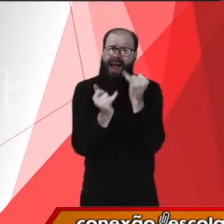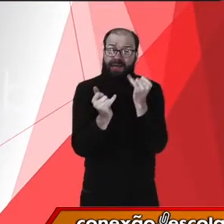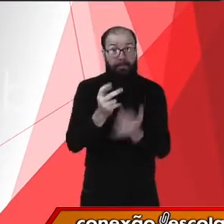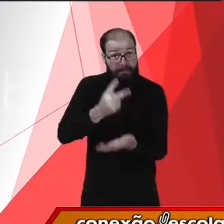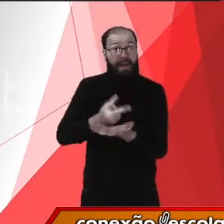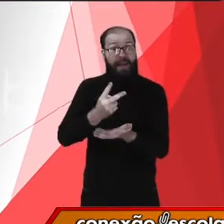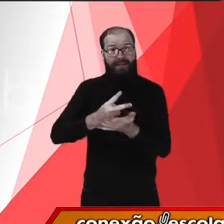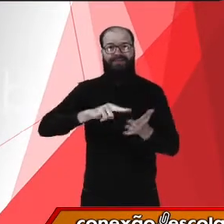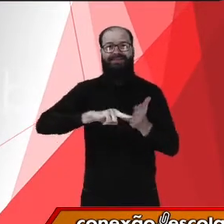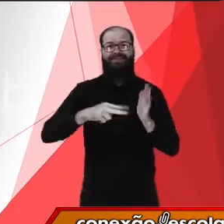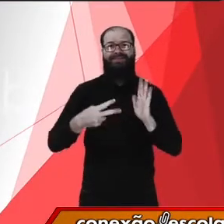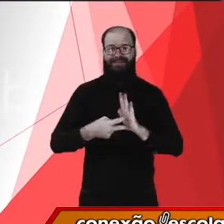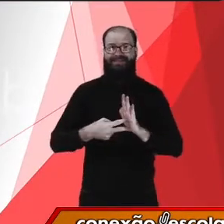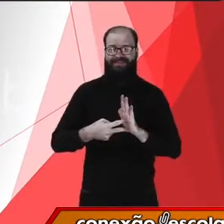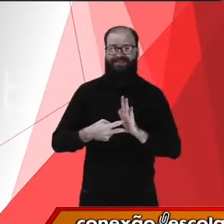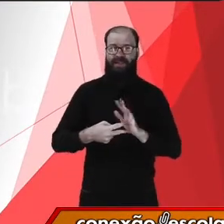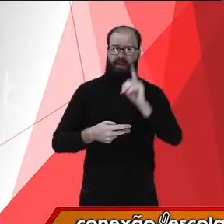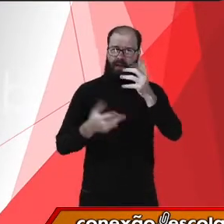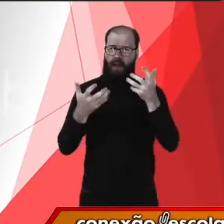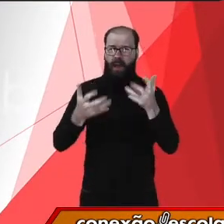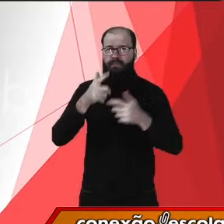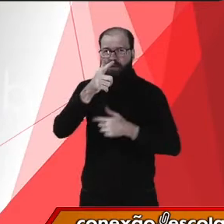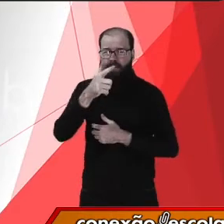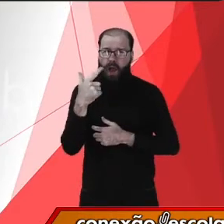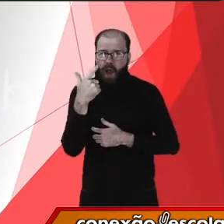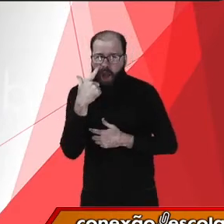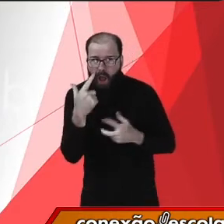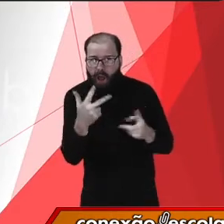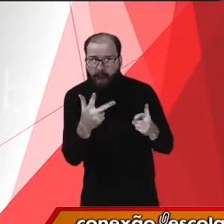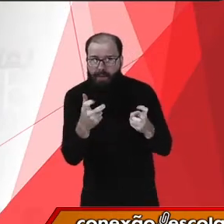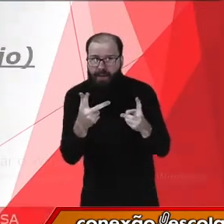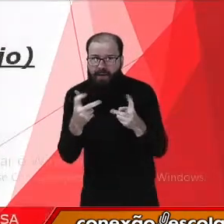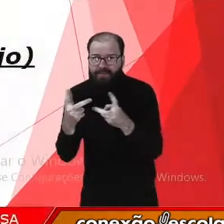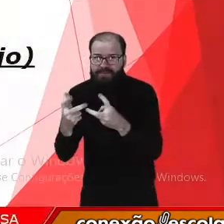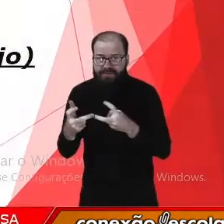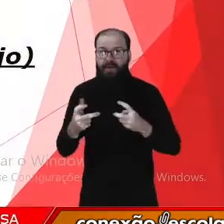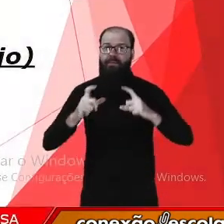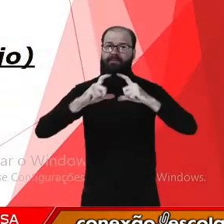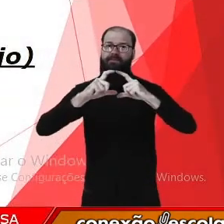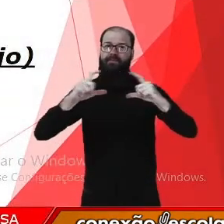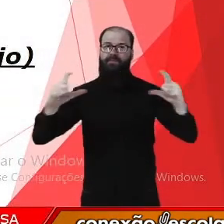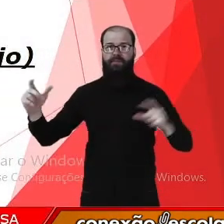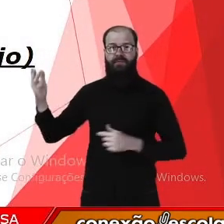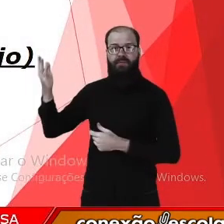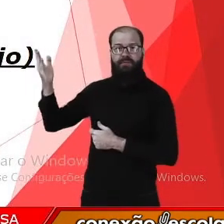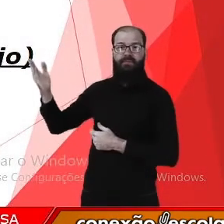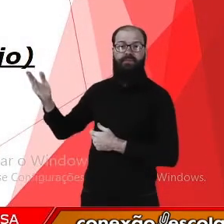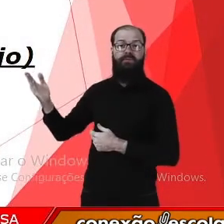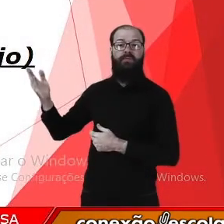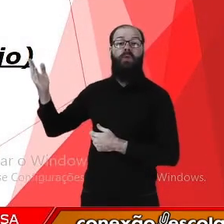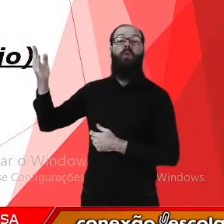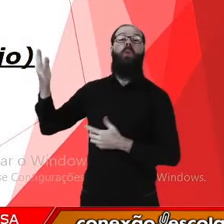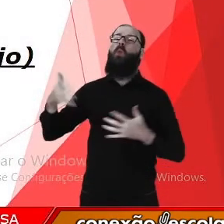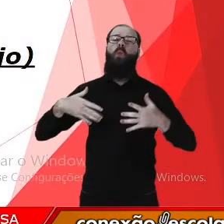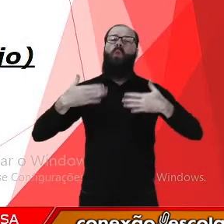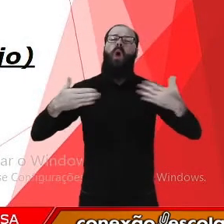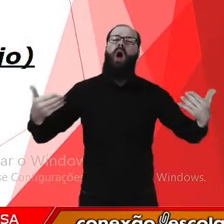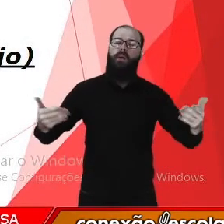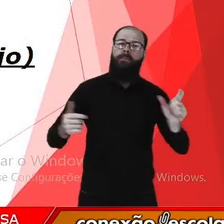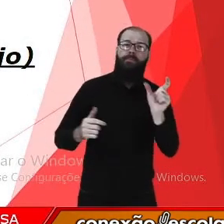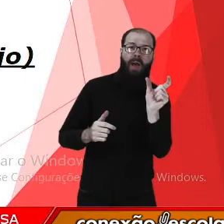a primeira coisa que eu quero que você faça neste parágrafo para traduzir. Observe aqui quais são as palavras que